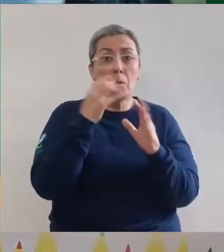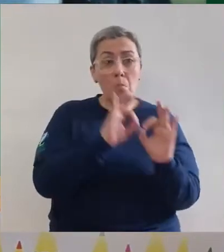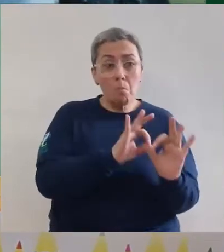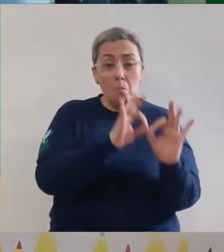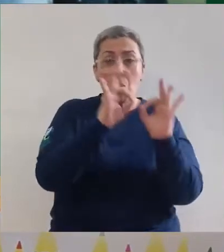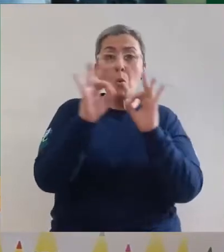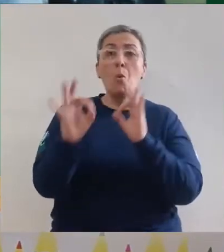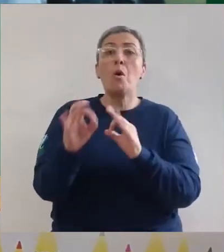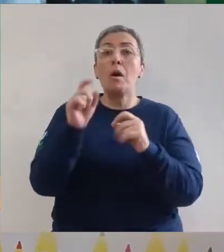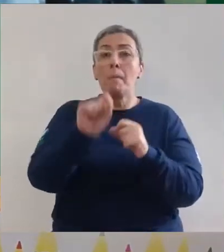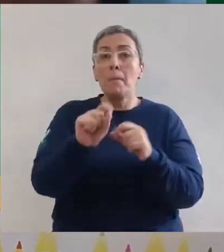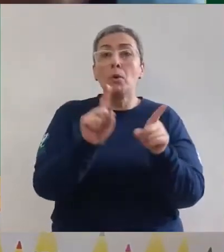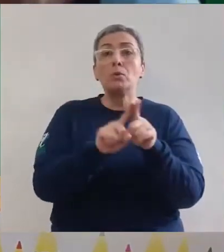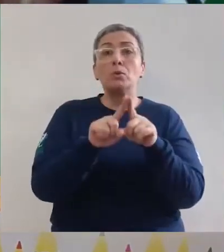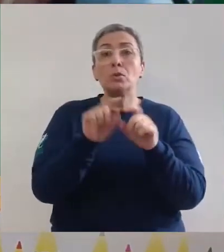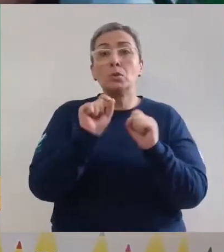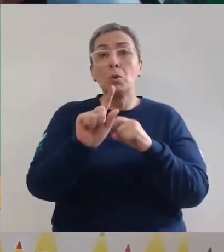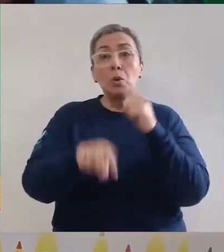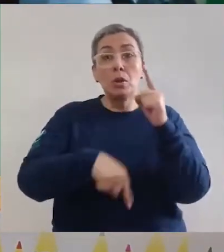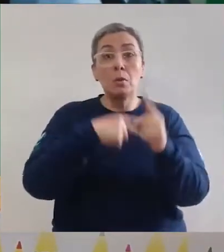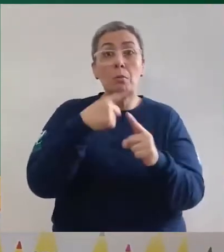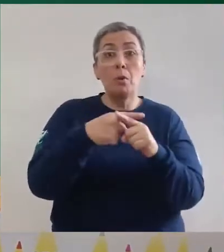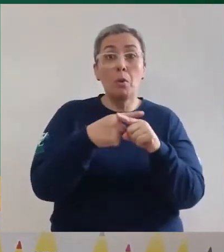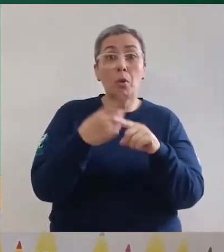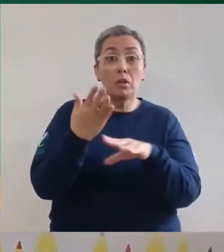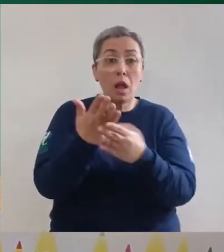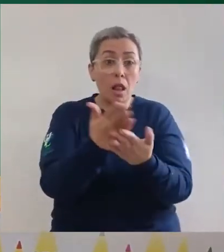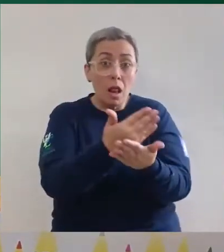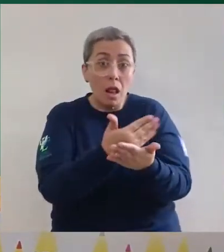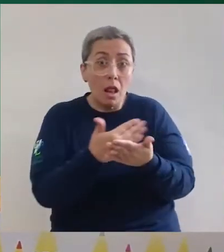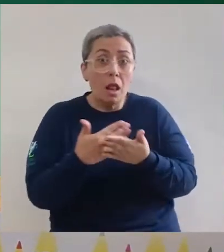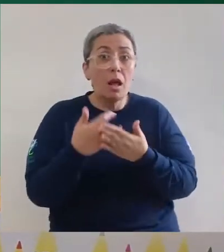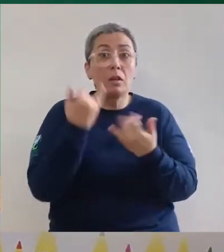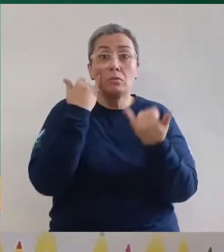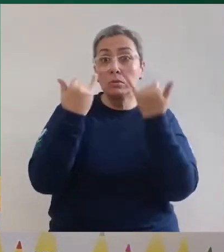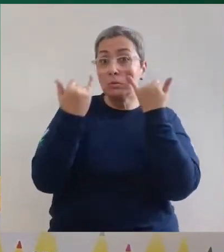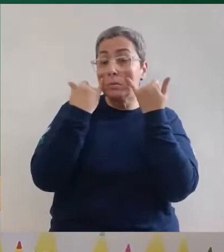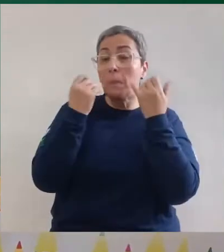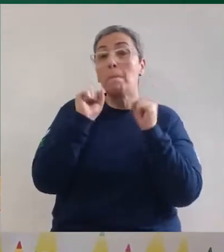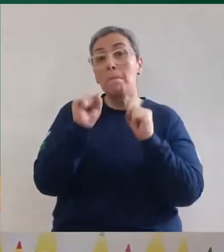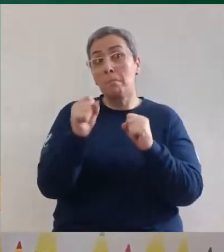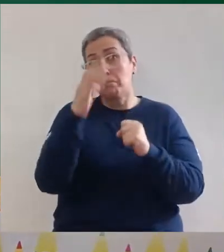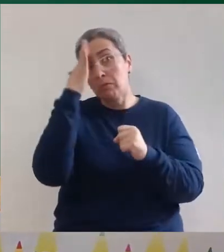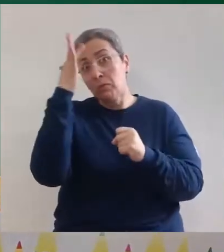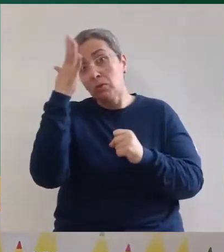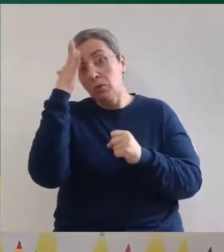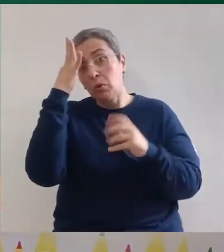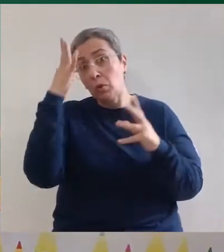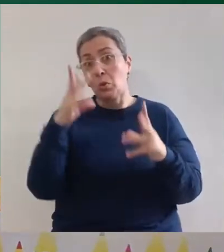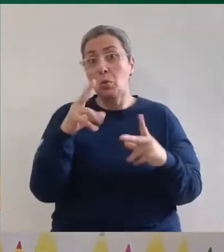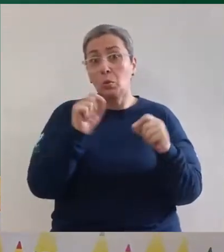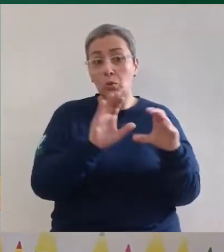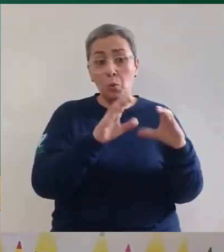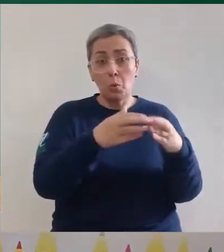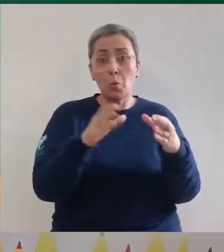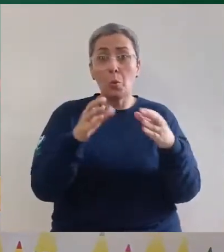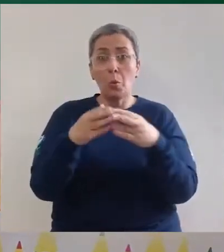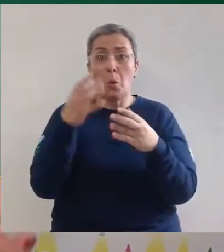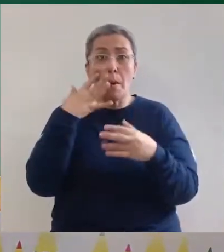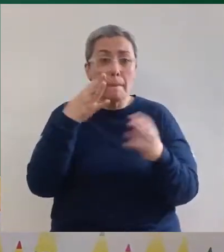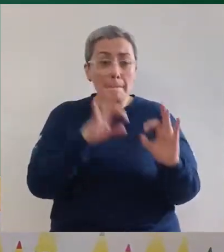observação para conseguirem depois coletar essas informações. Vocês imaginem todos os